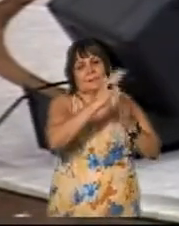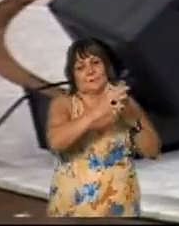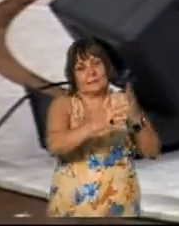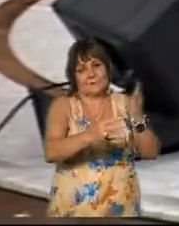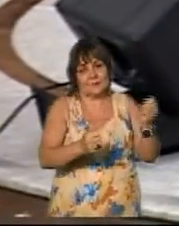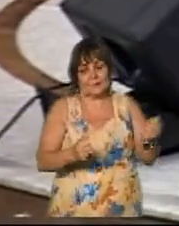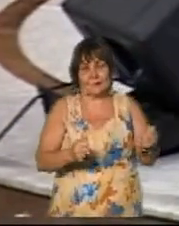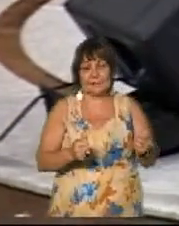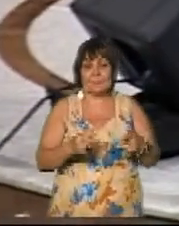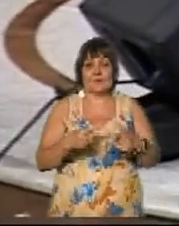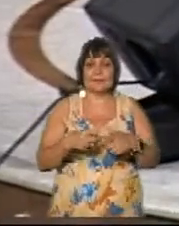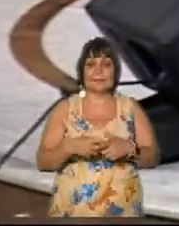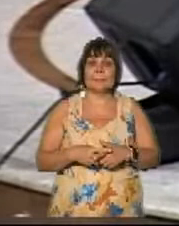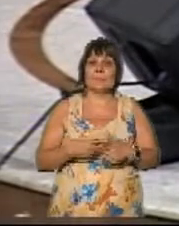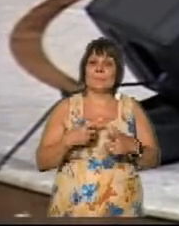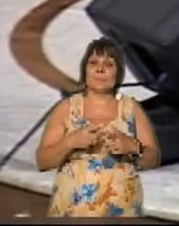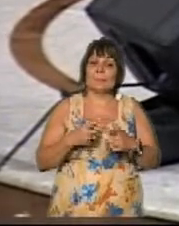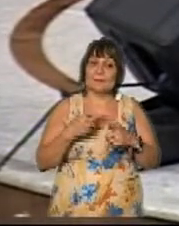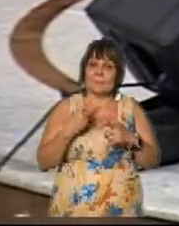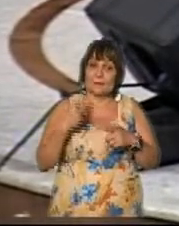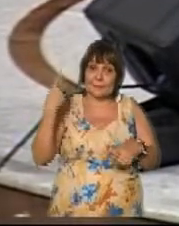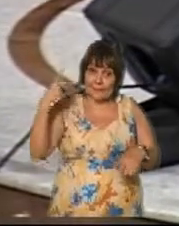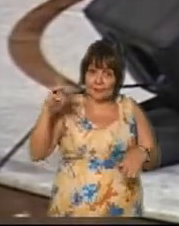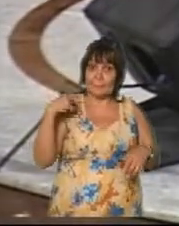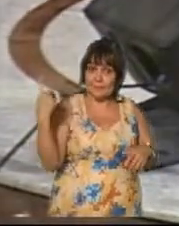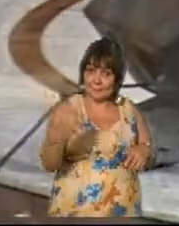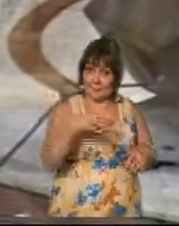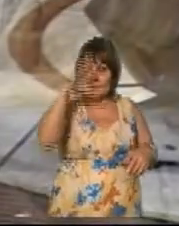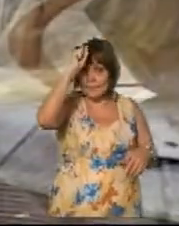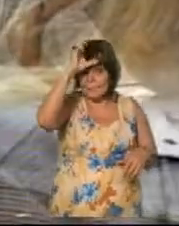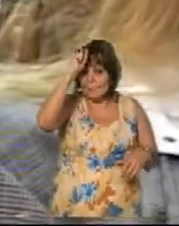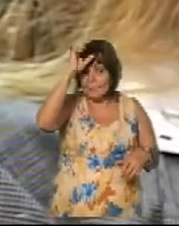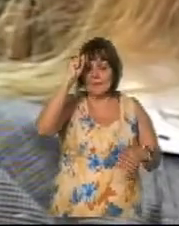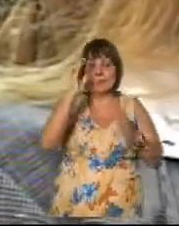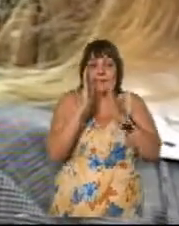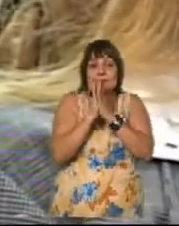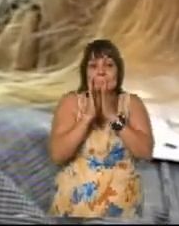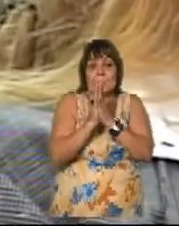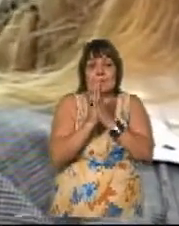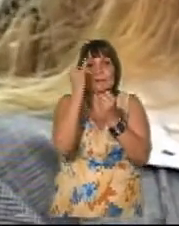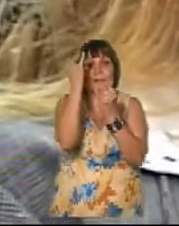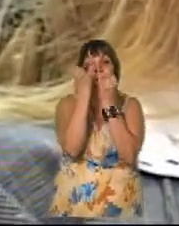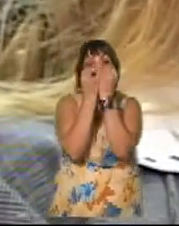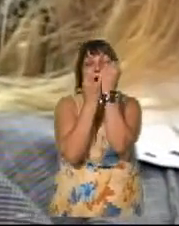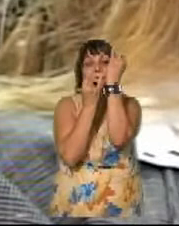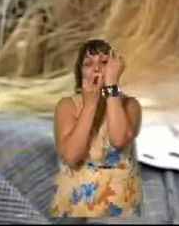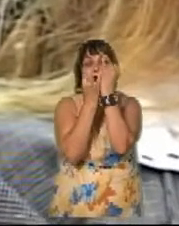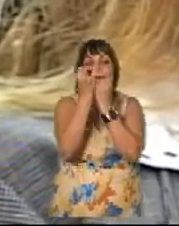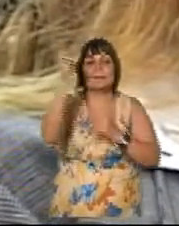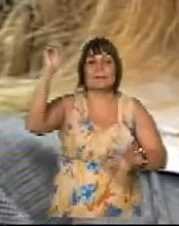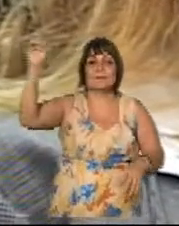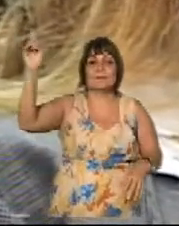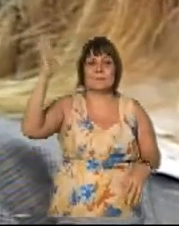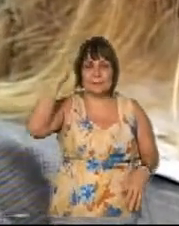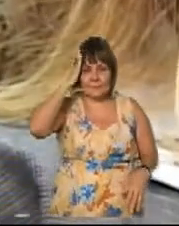abundante, para que nós saibamos inclusive orar, falar, ter comunhão com Deus, sabendo em